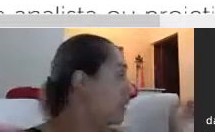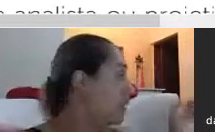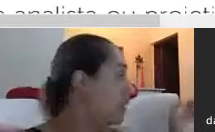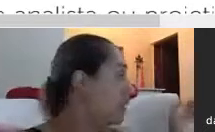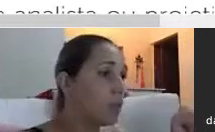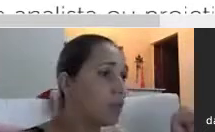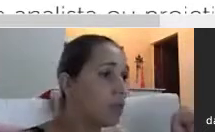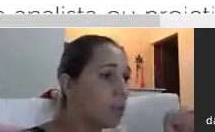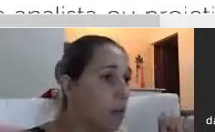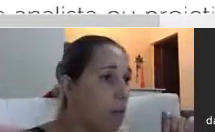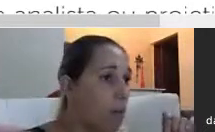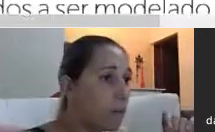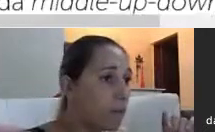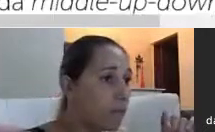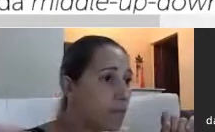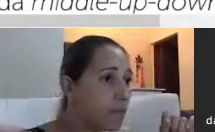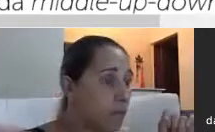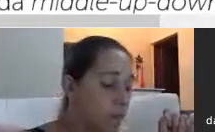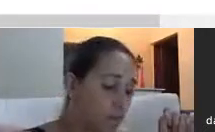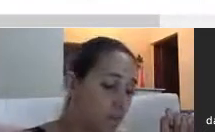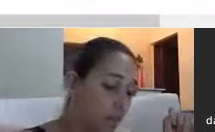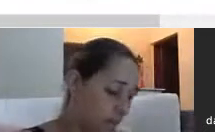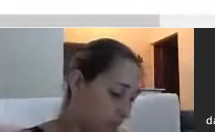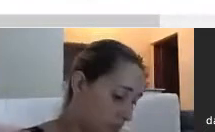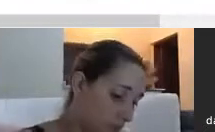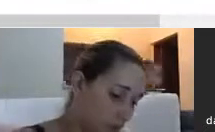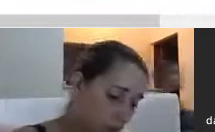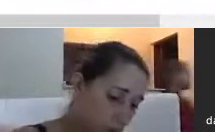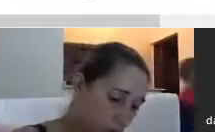um banco de dados pequeno.